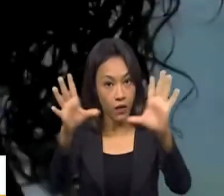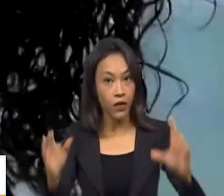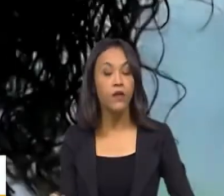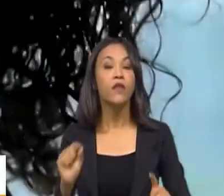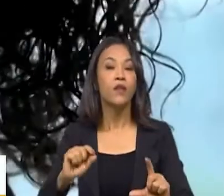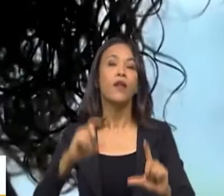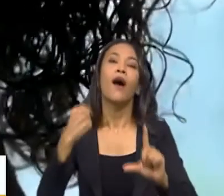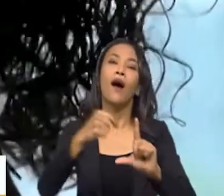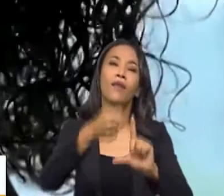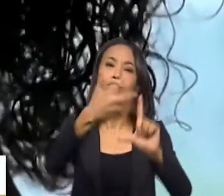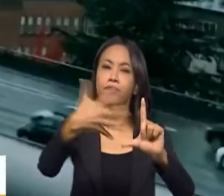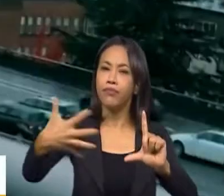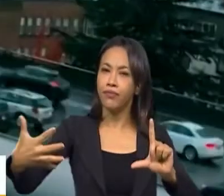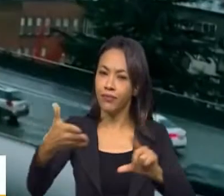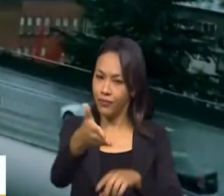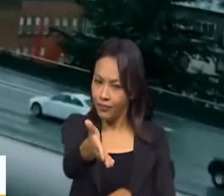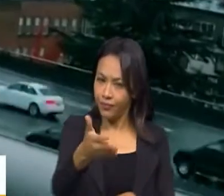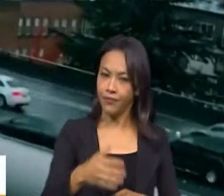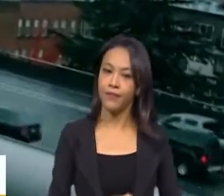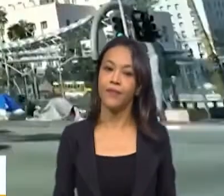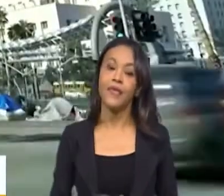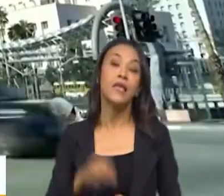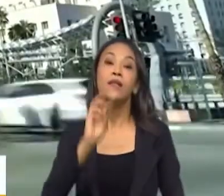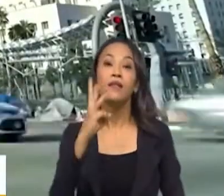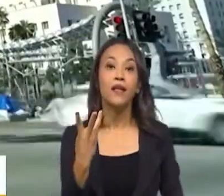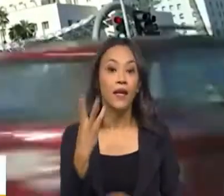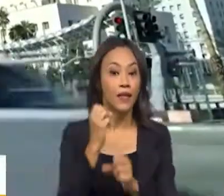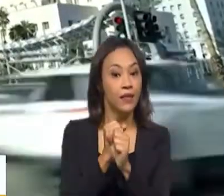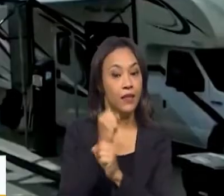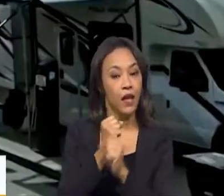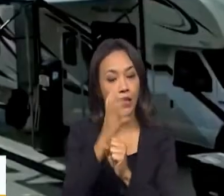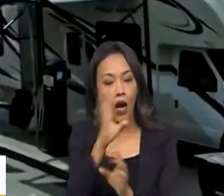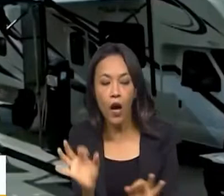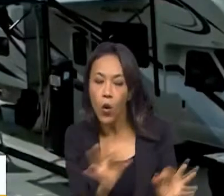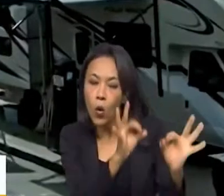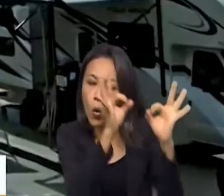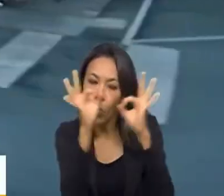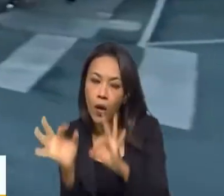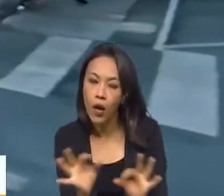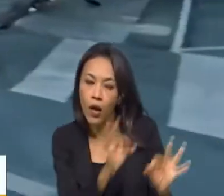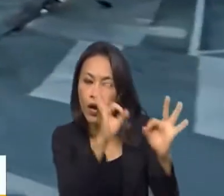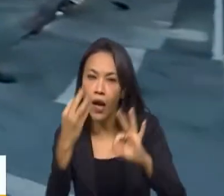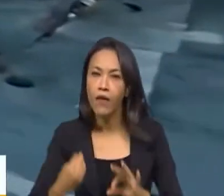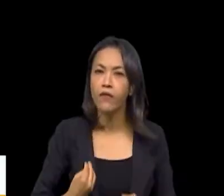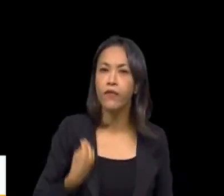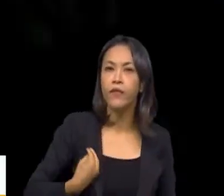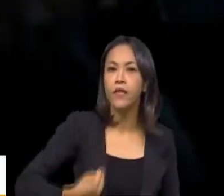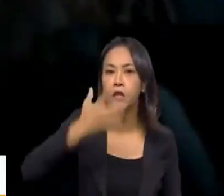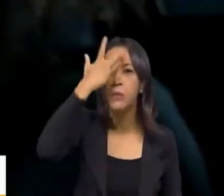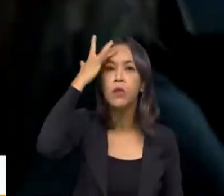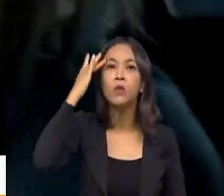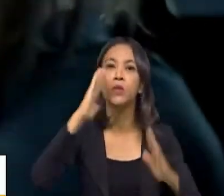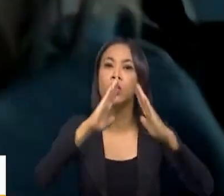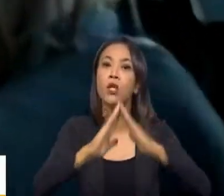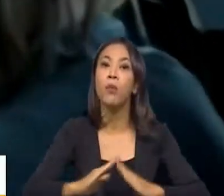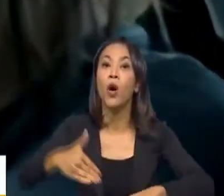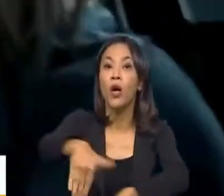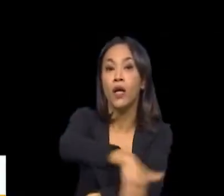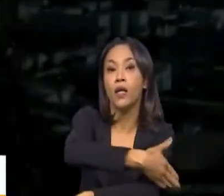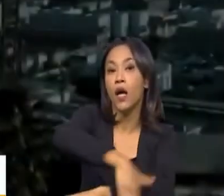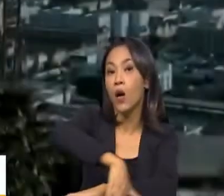Netflix. O doc acompanha por 3 anos a vida de pessoas em situação de rua em Los